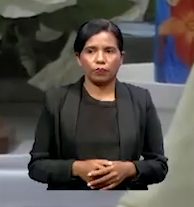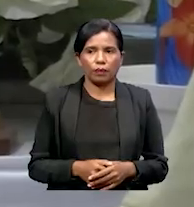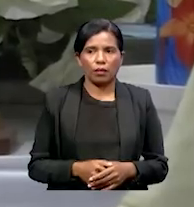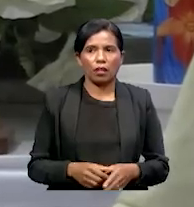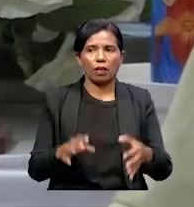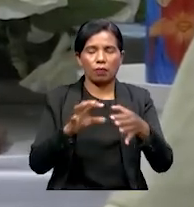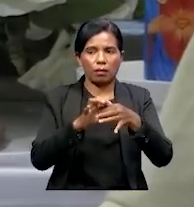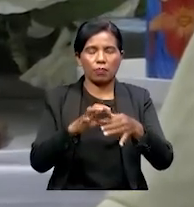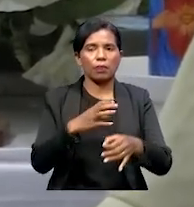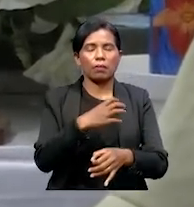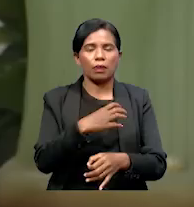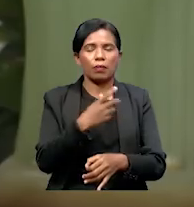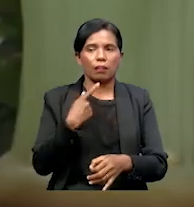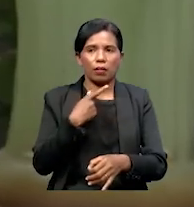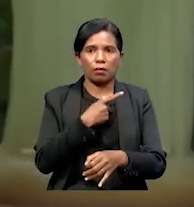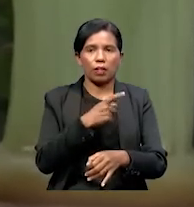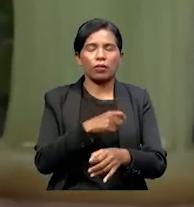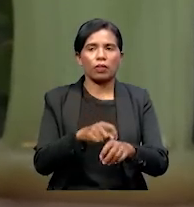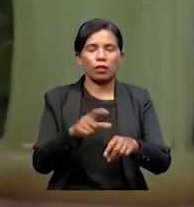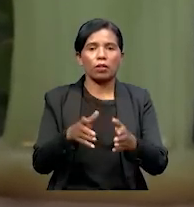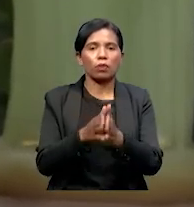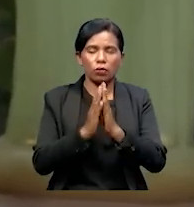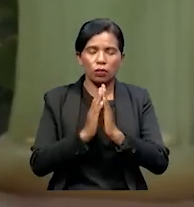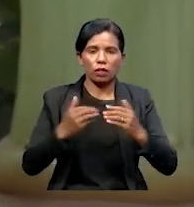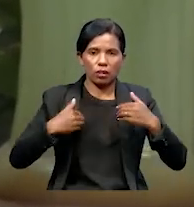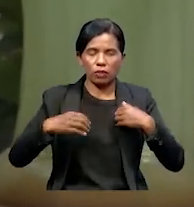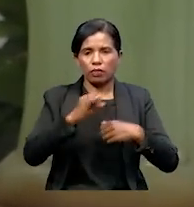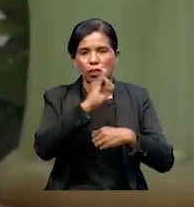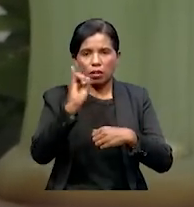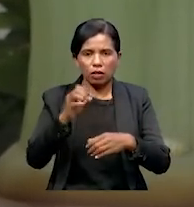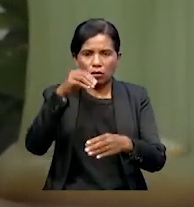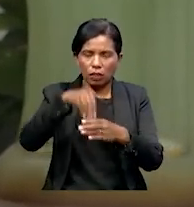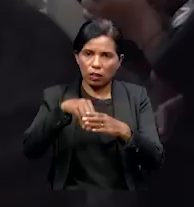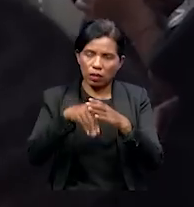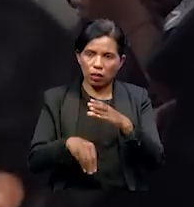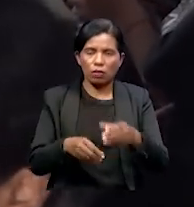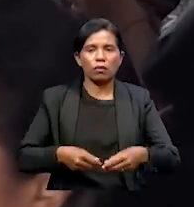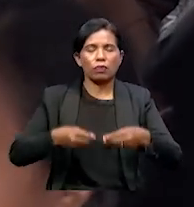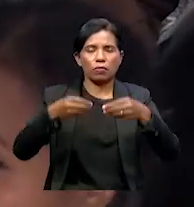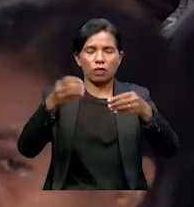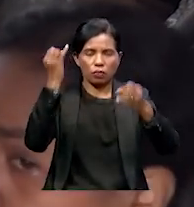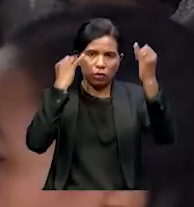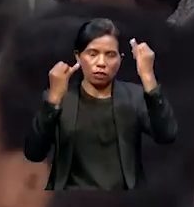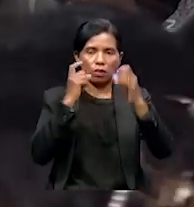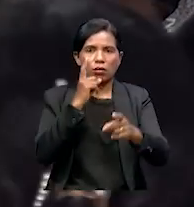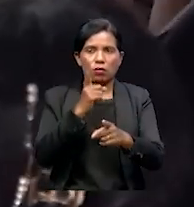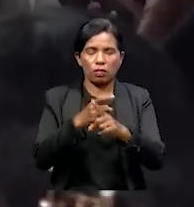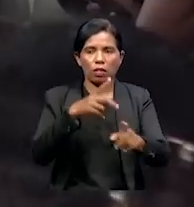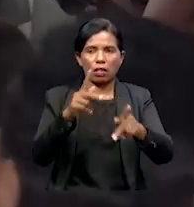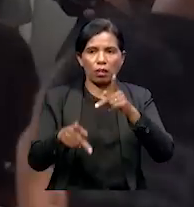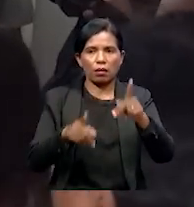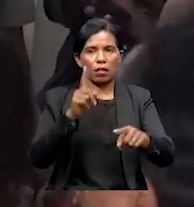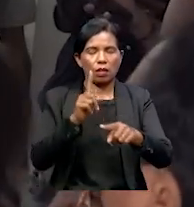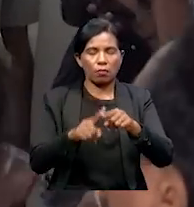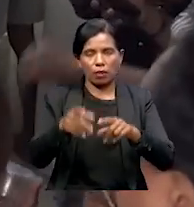Membro do Parlamento Mos Russo ato ia investigação Cleang ba caso refere, não foi informação nebe claro ato povo labele lá